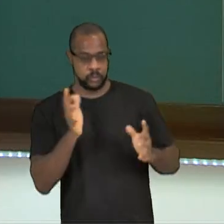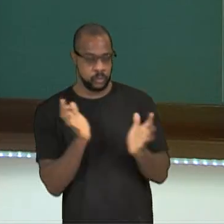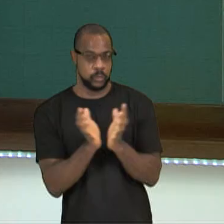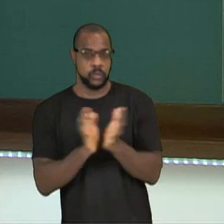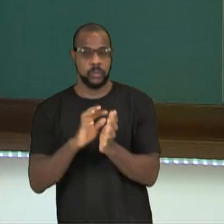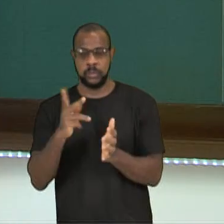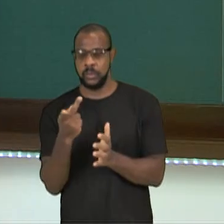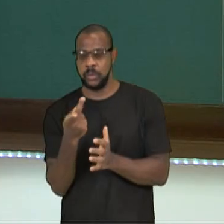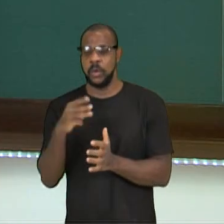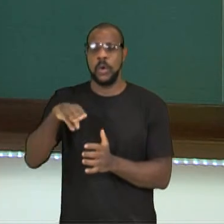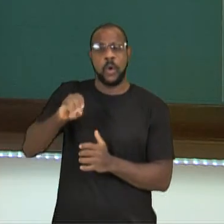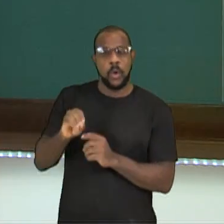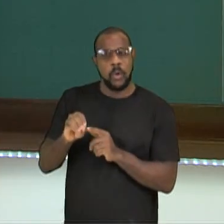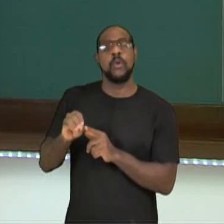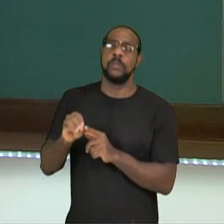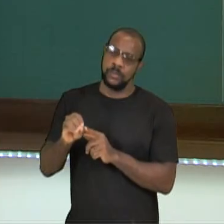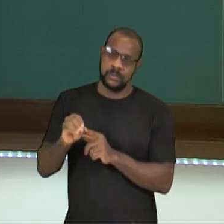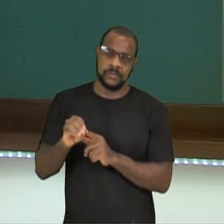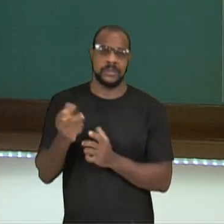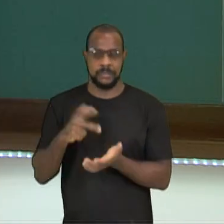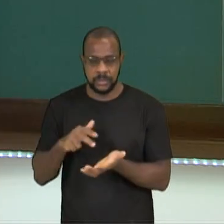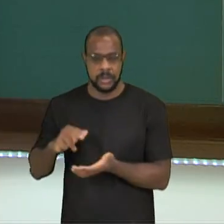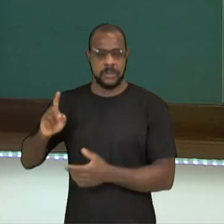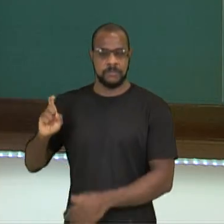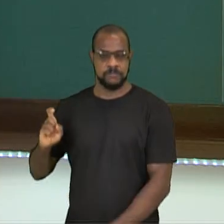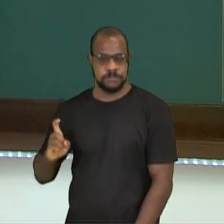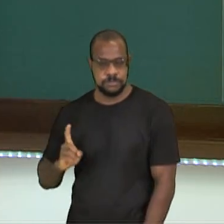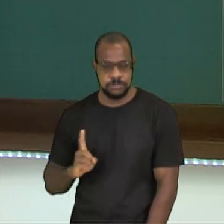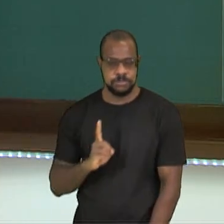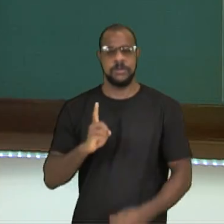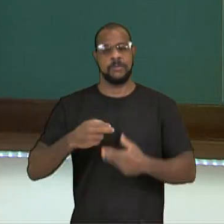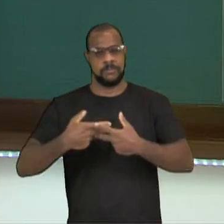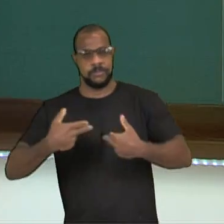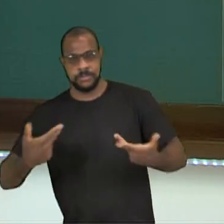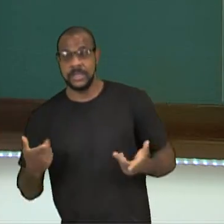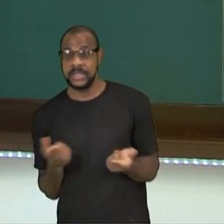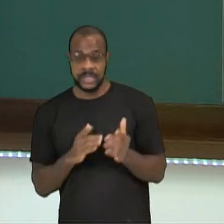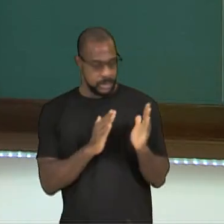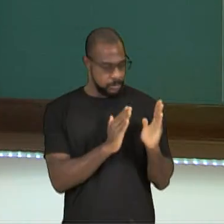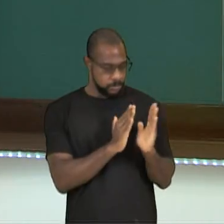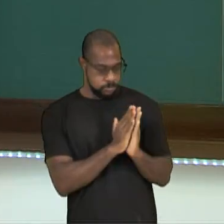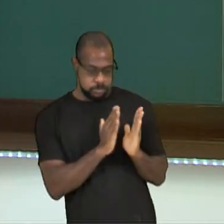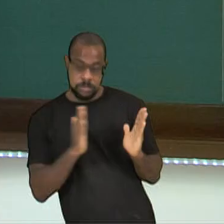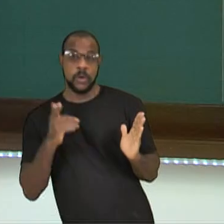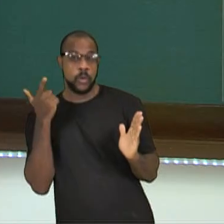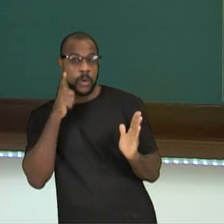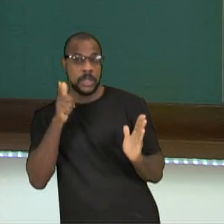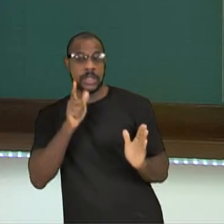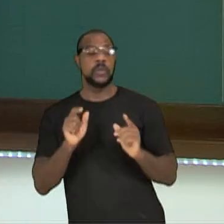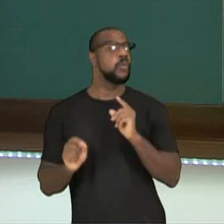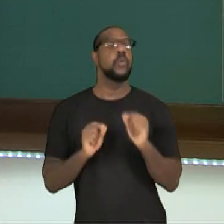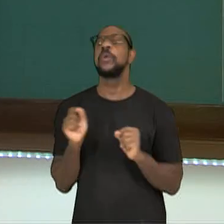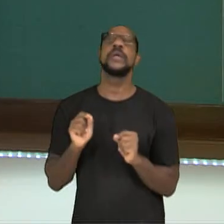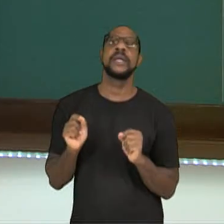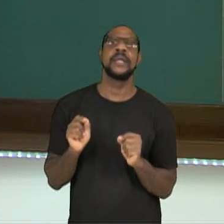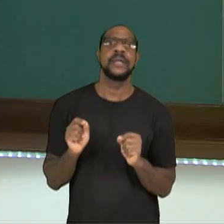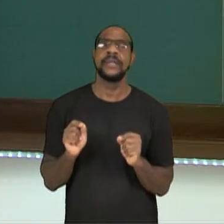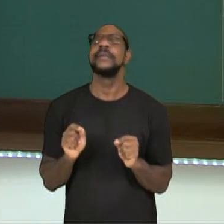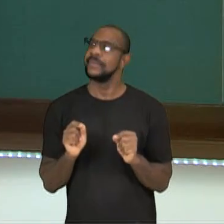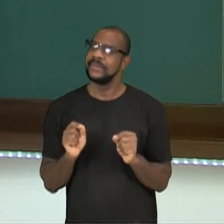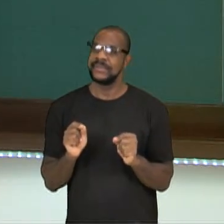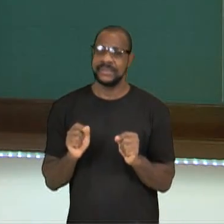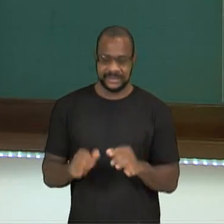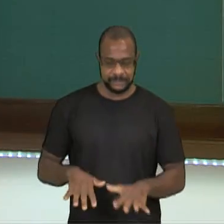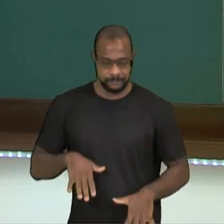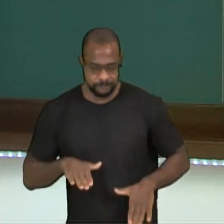né, o Homo habilis, depois o Homo erectus, que seria a linha que conseguiu tirar completamente as mãos do